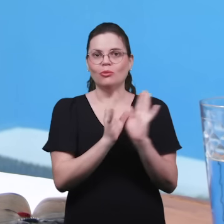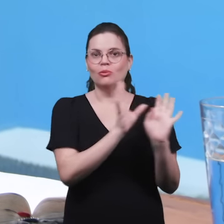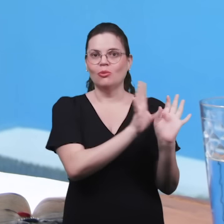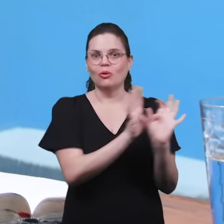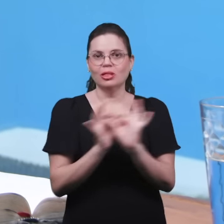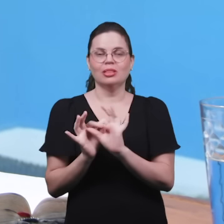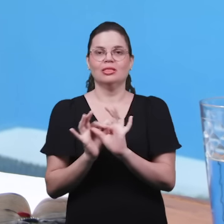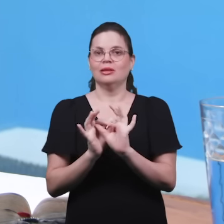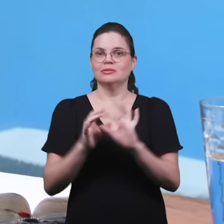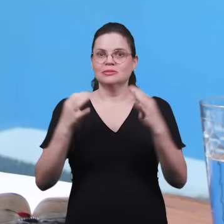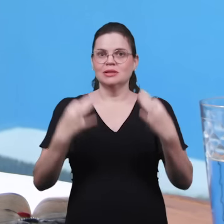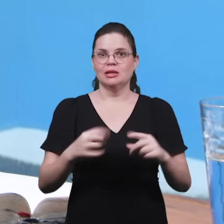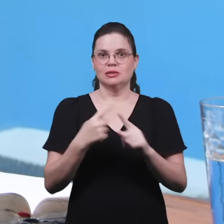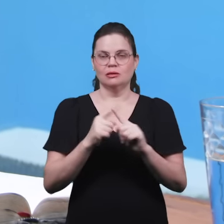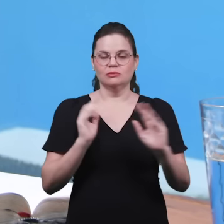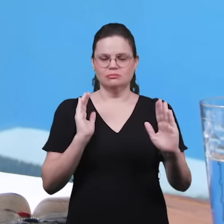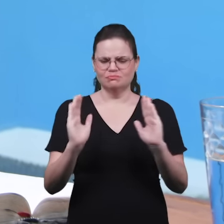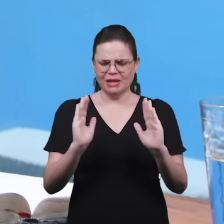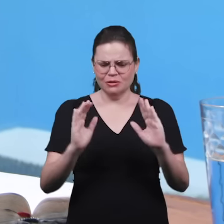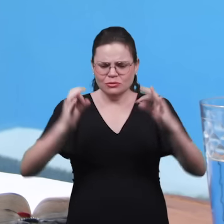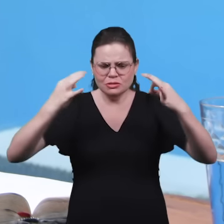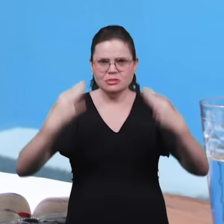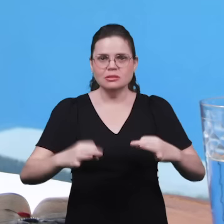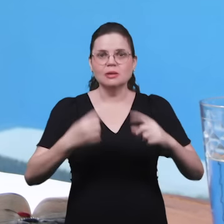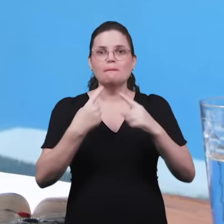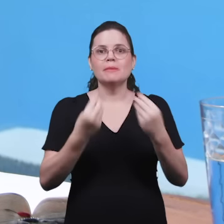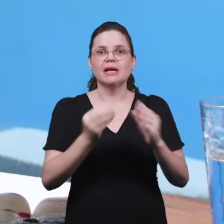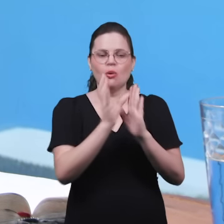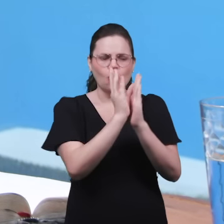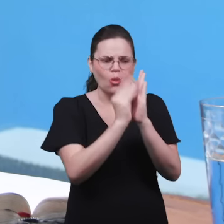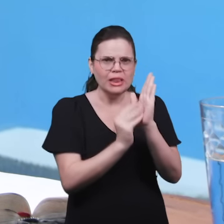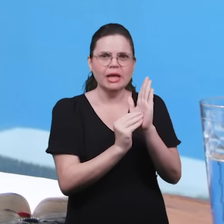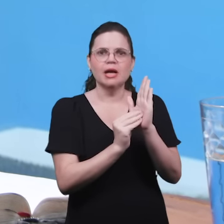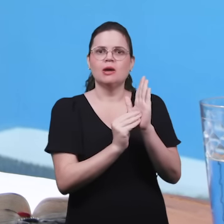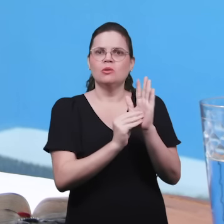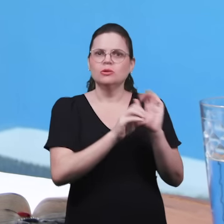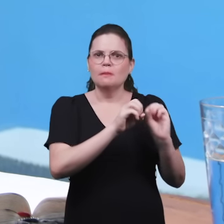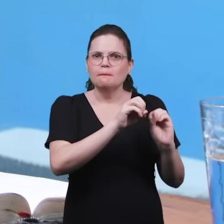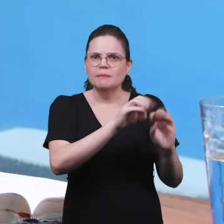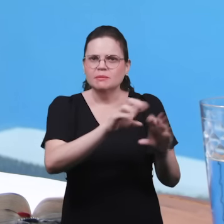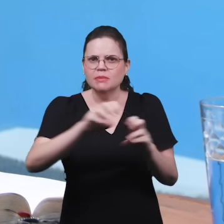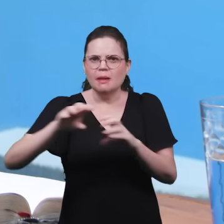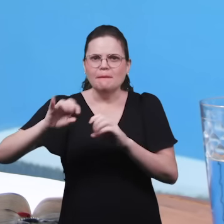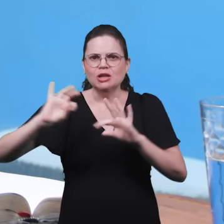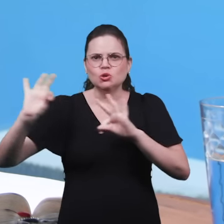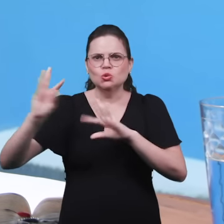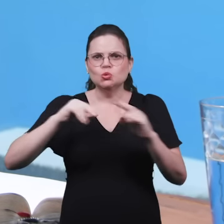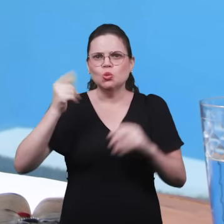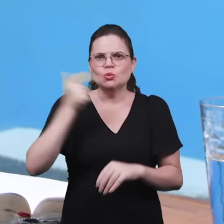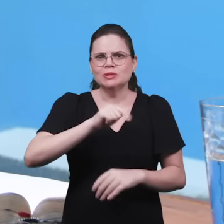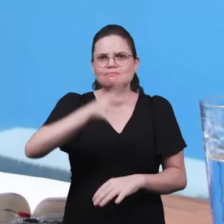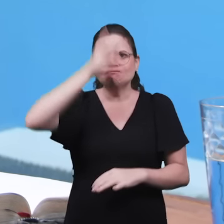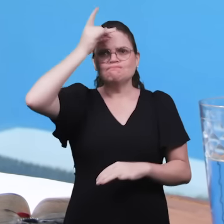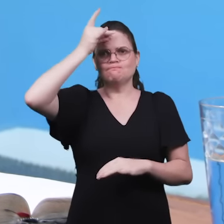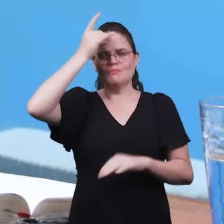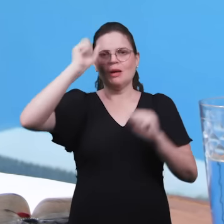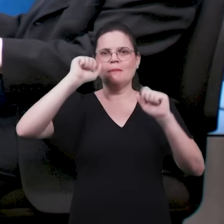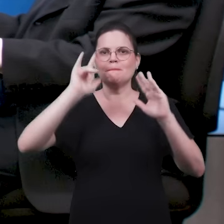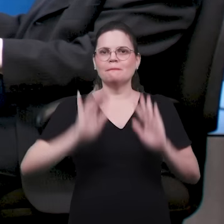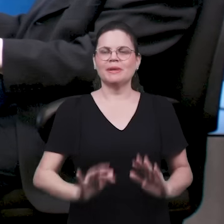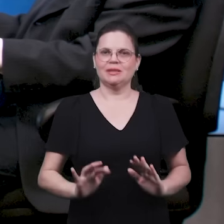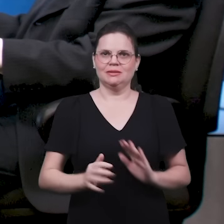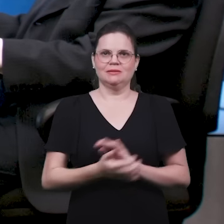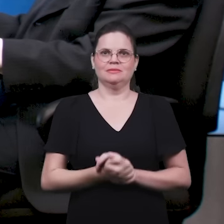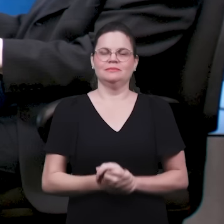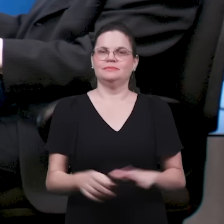na medida certa para que o conteúdo não se perca e não se dilua, e a pessoa que está ali receba a bênção do Senhor. É claro